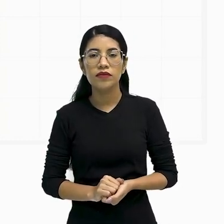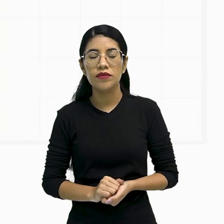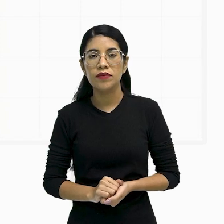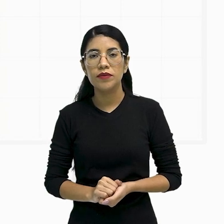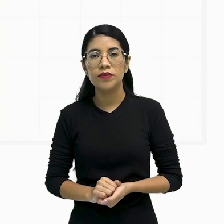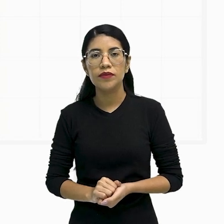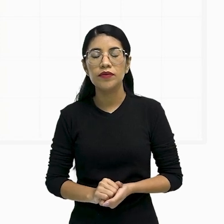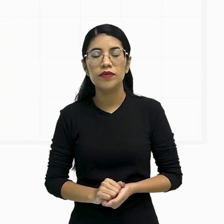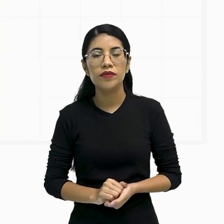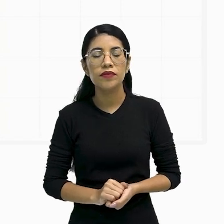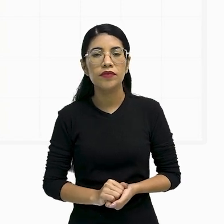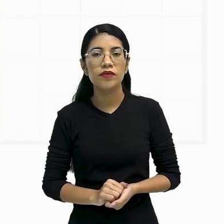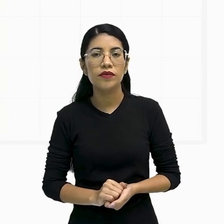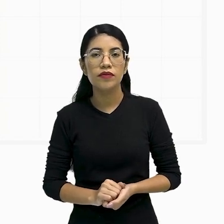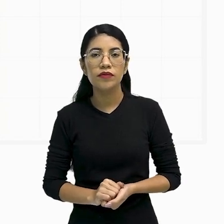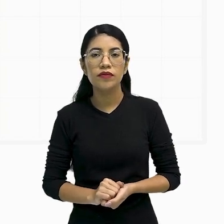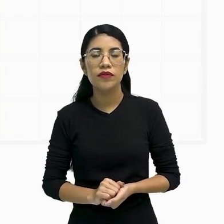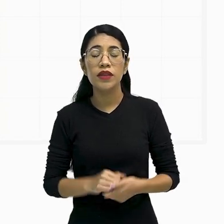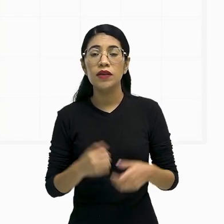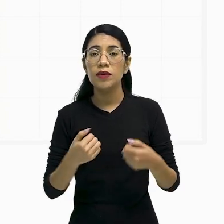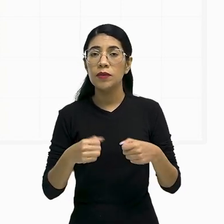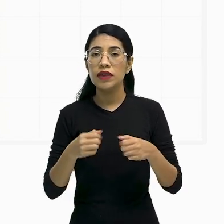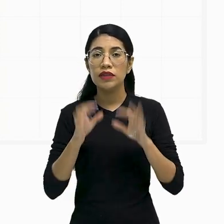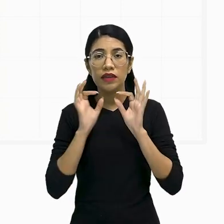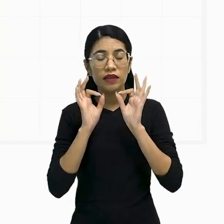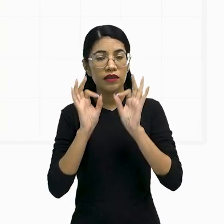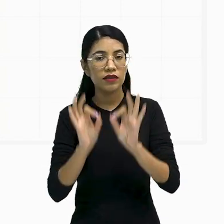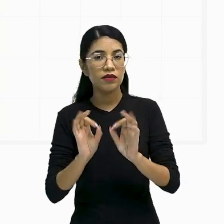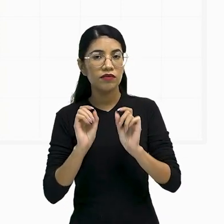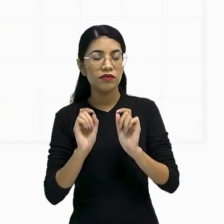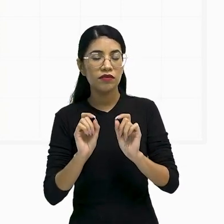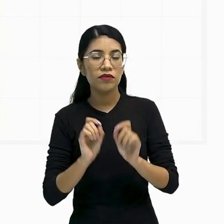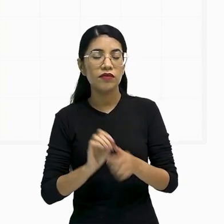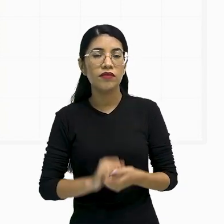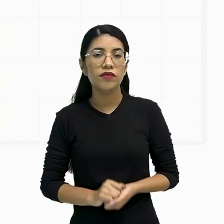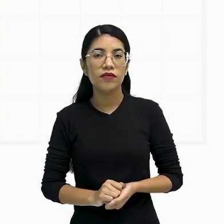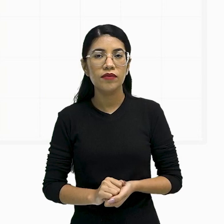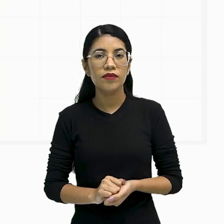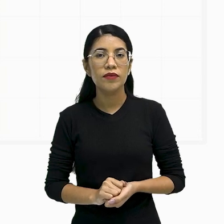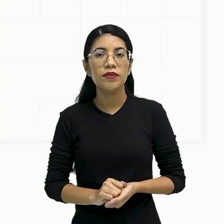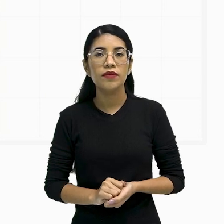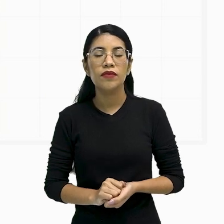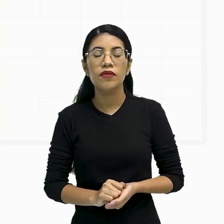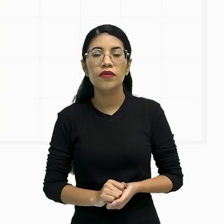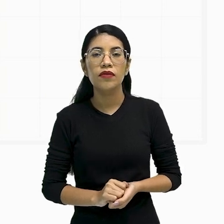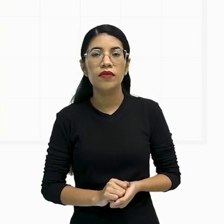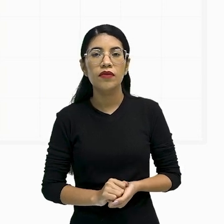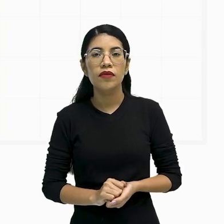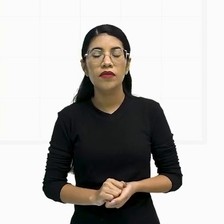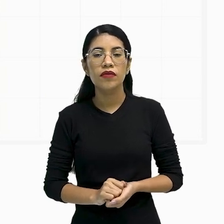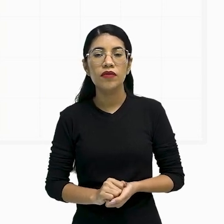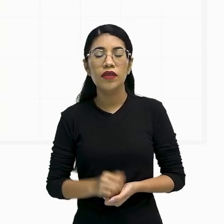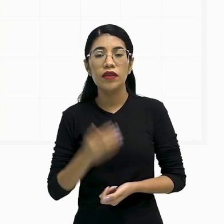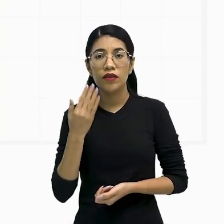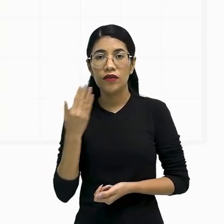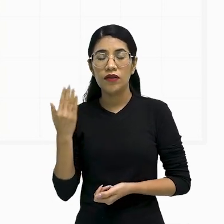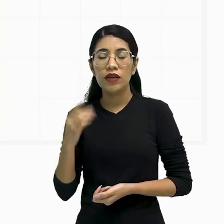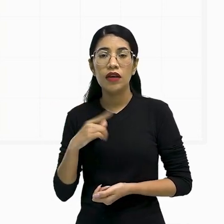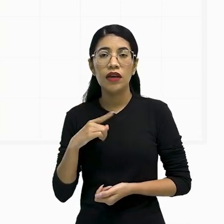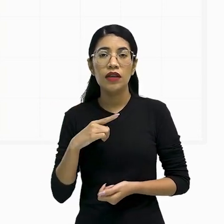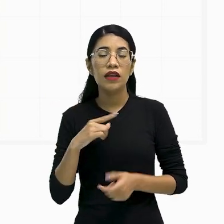Beleza? Bom, o que nós temos que observar aqui? Vejam que nós temos um ângulo